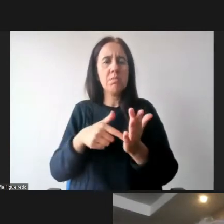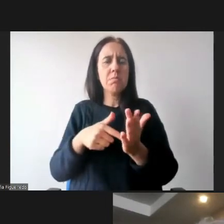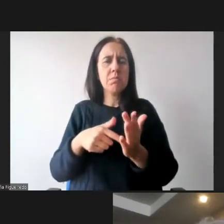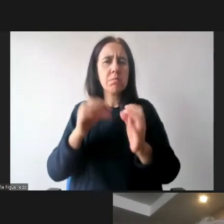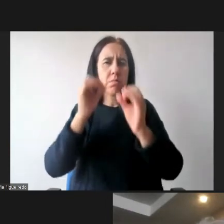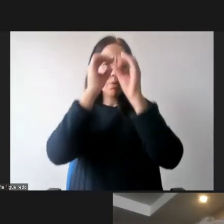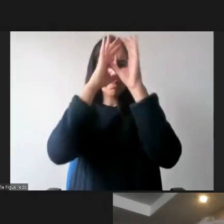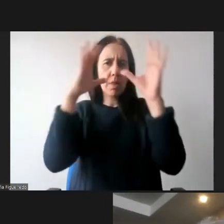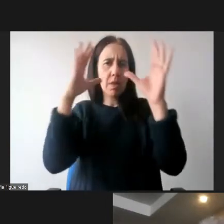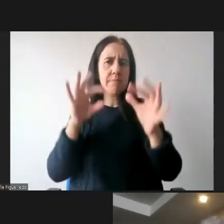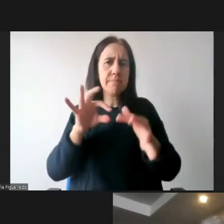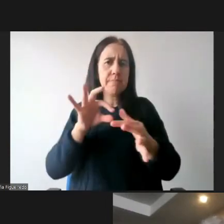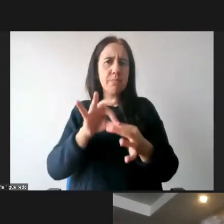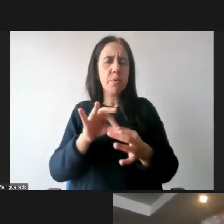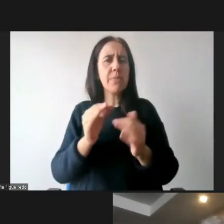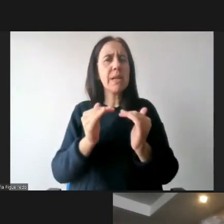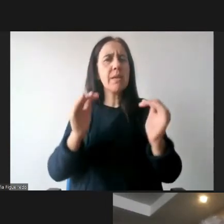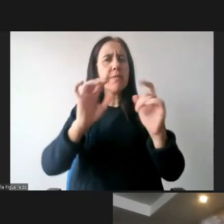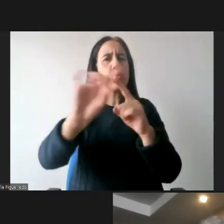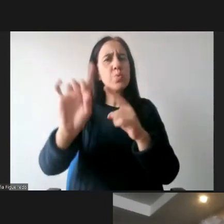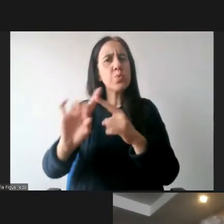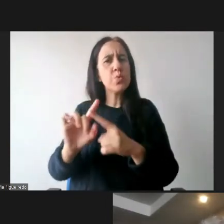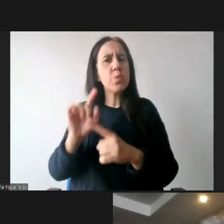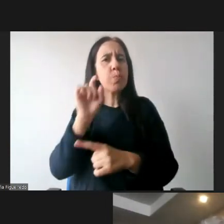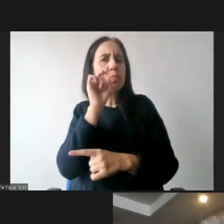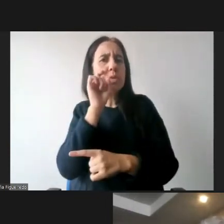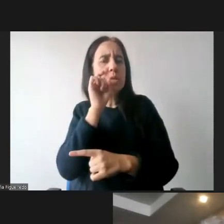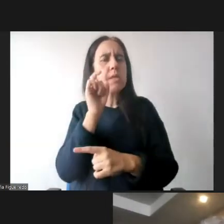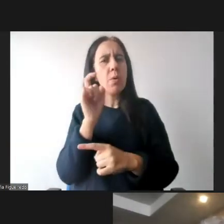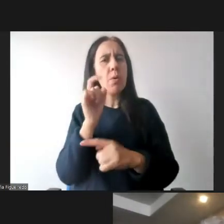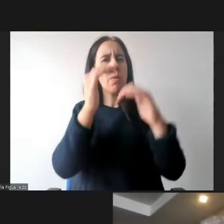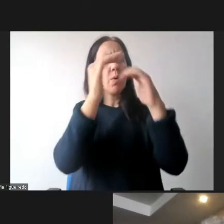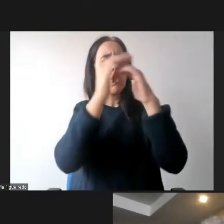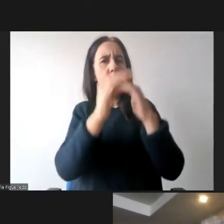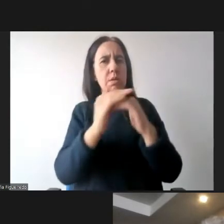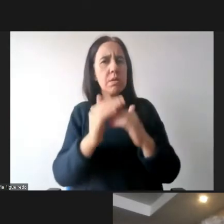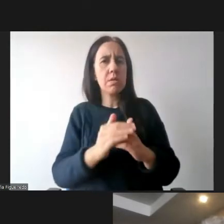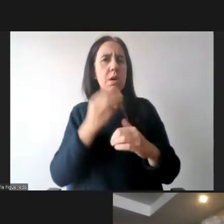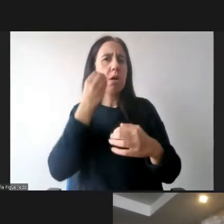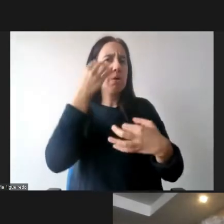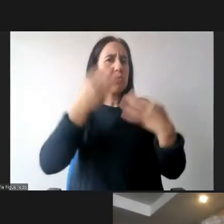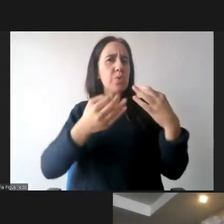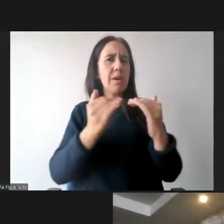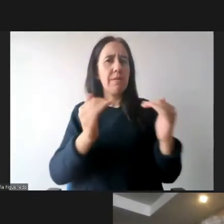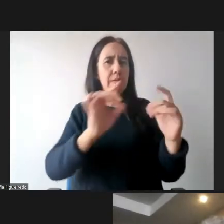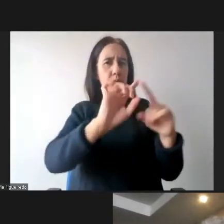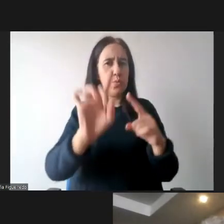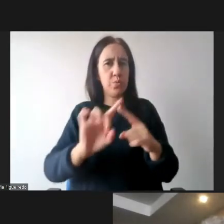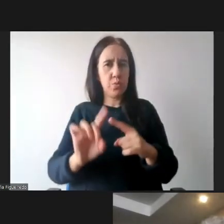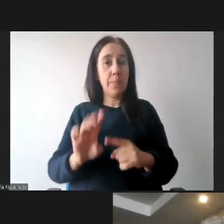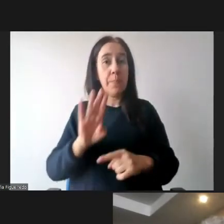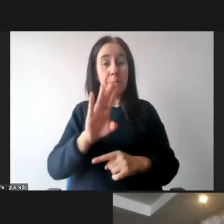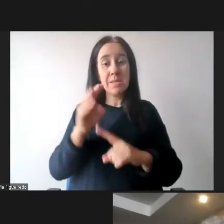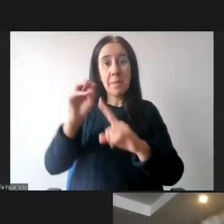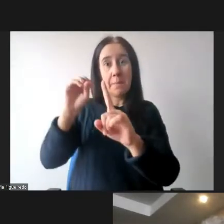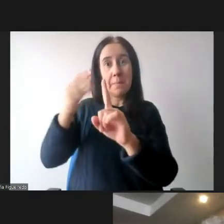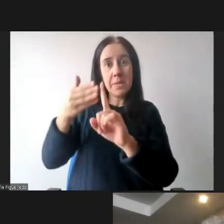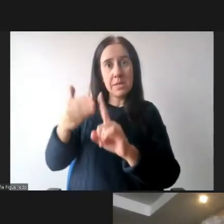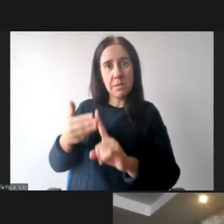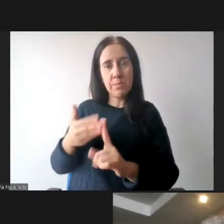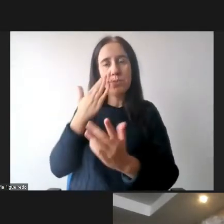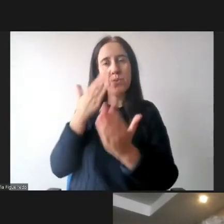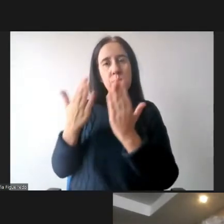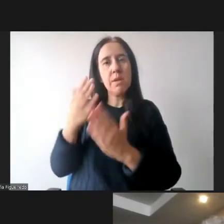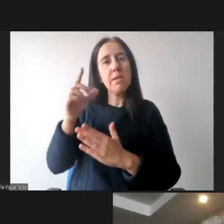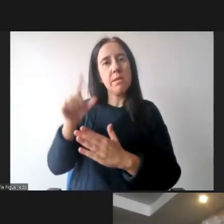de proteção multinível ou de ordenação jurídica multinível, o princípio da proporcionalidade é também um princípio geral do direito